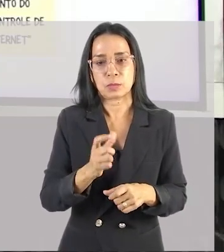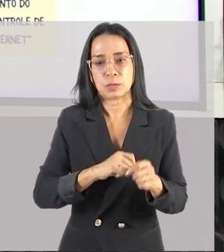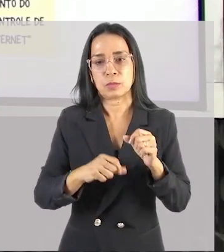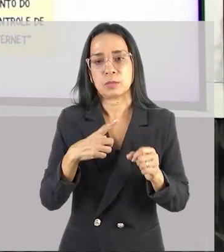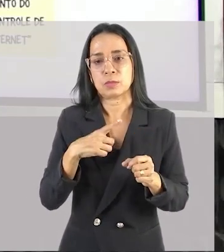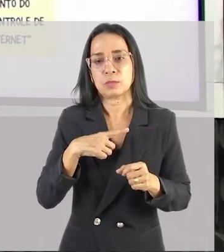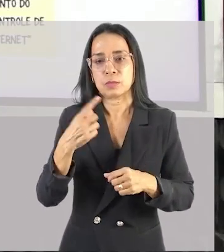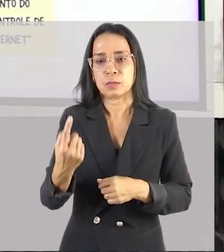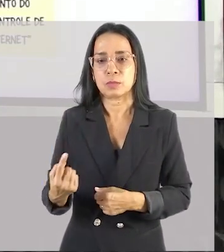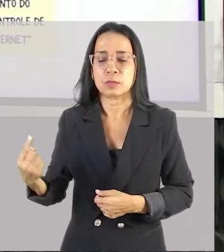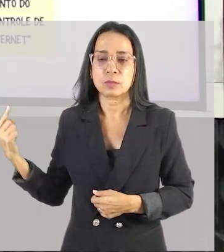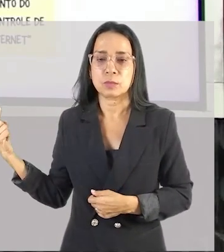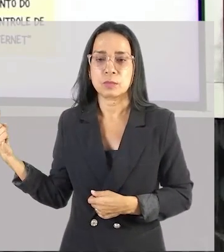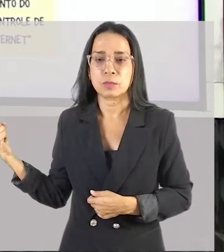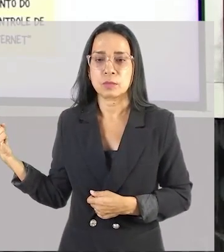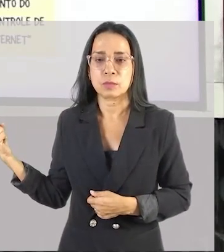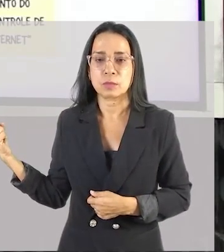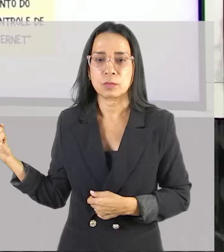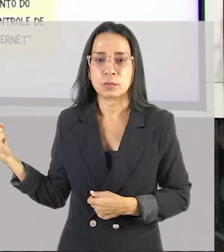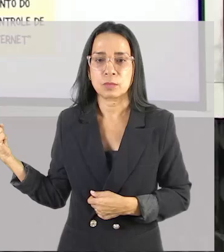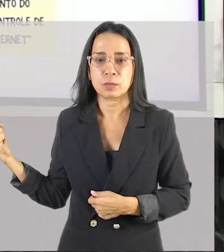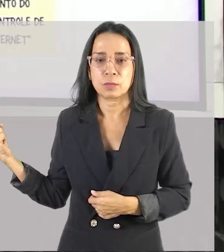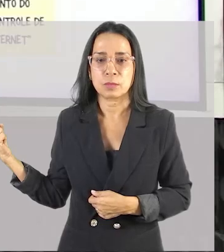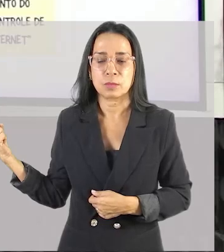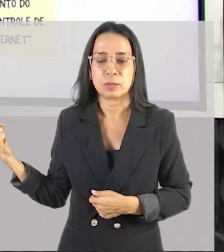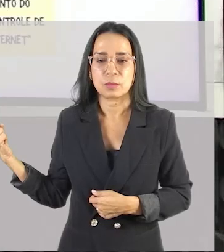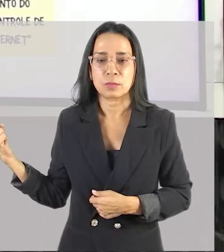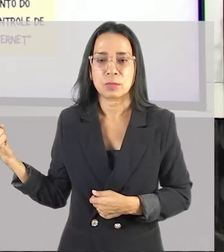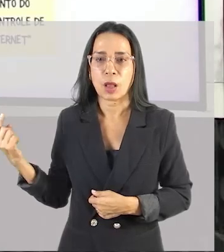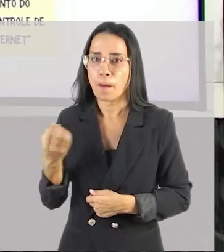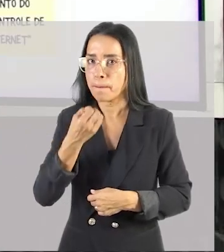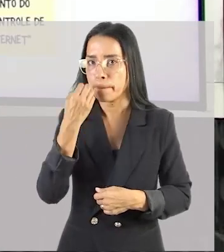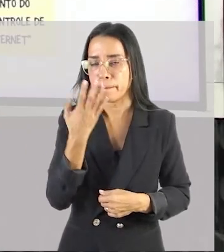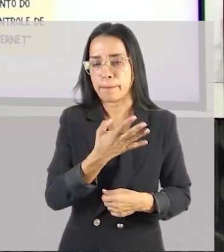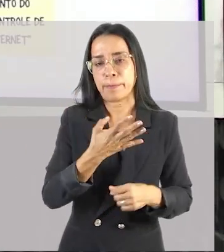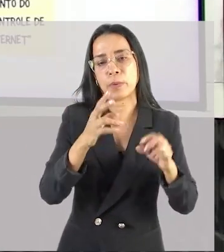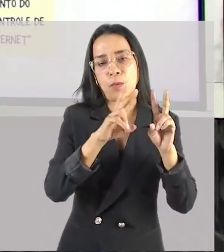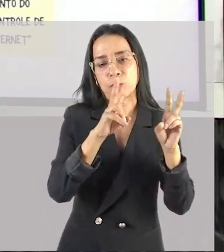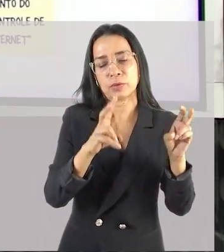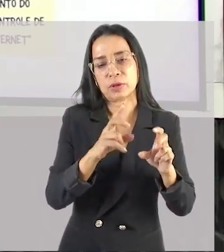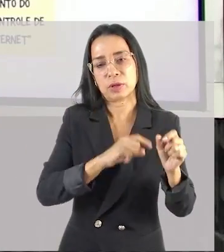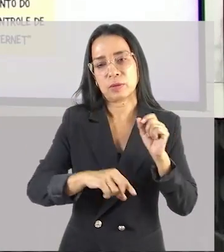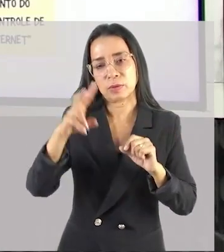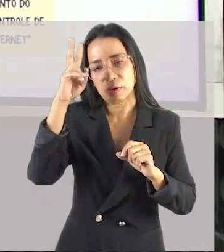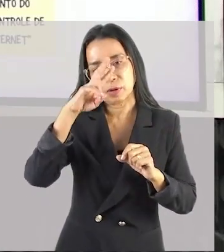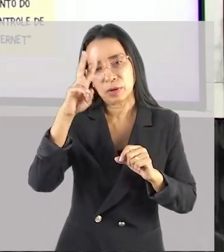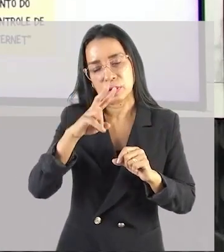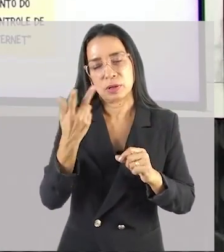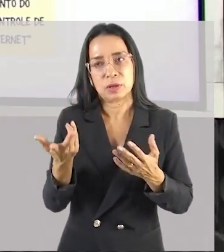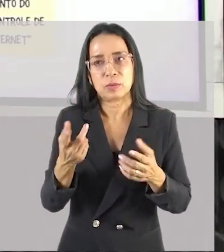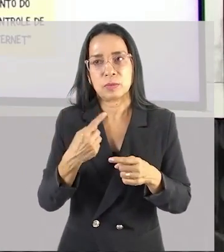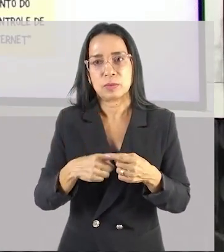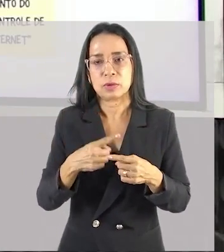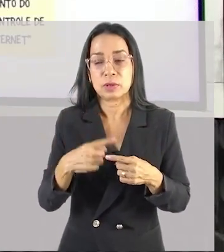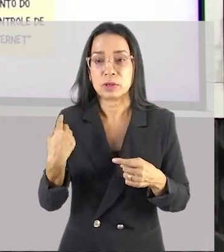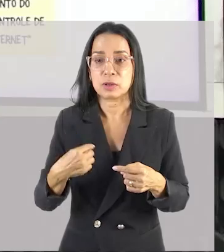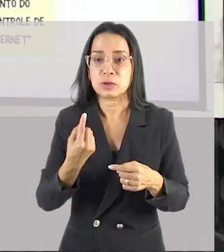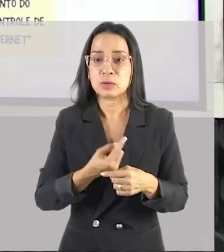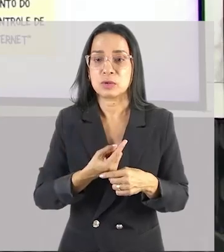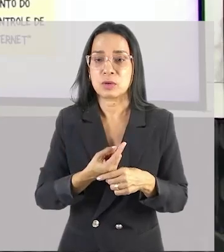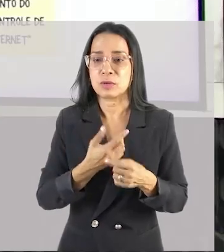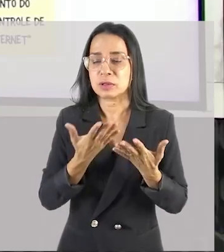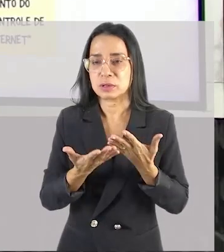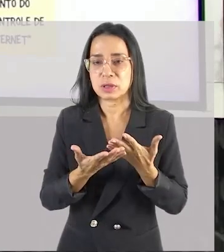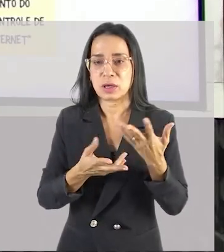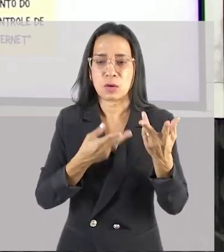temos Caminhos para combater a intolerância religiosa no Brasil. Eu amei esse tema, eu me lembro porque nós estávamos falando muito de intolerâncias dos